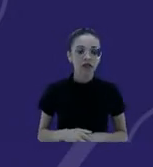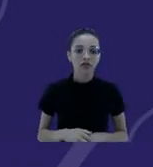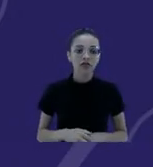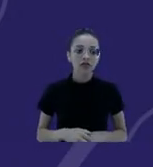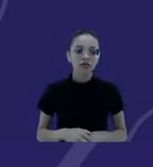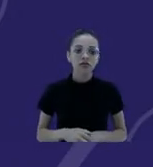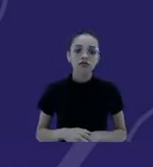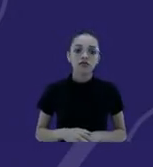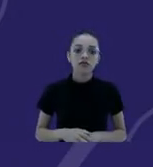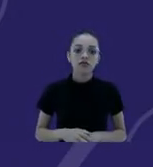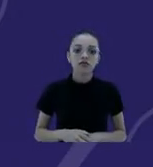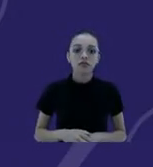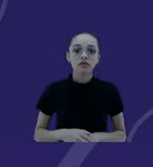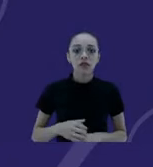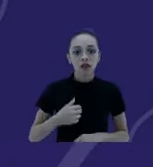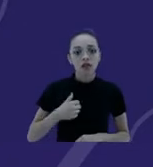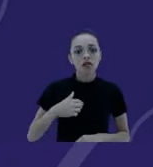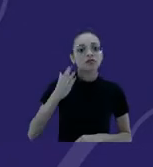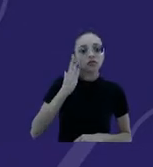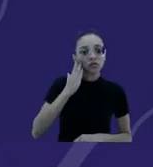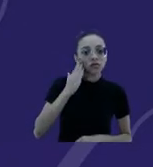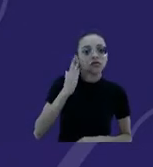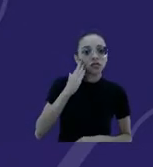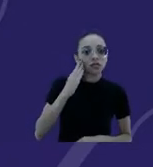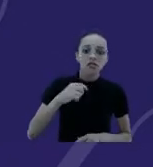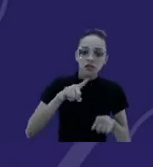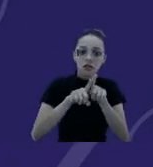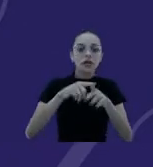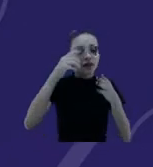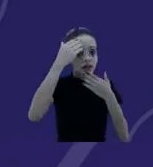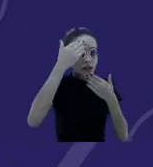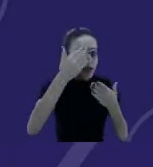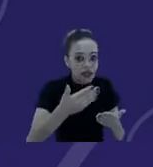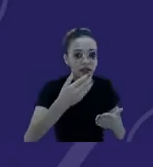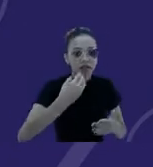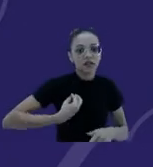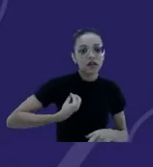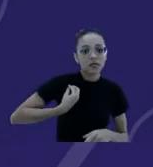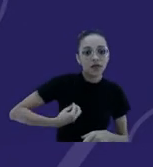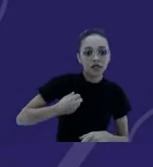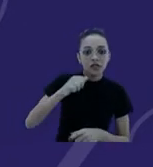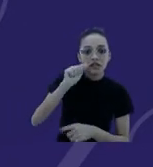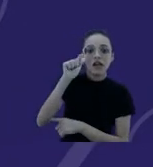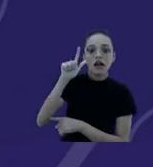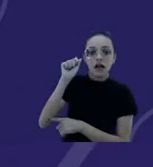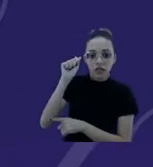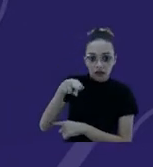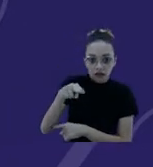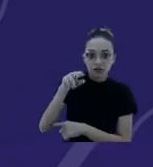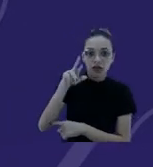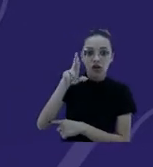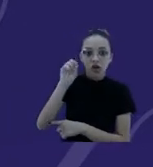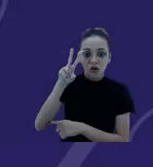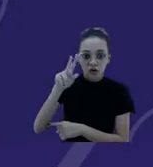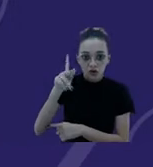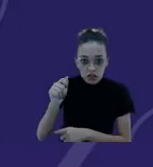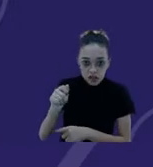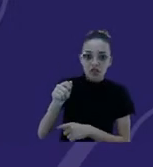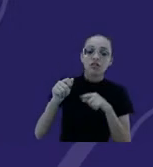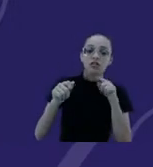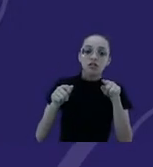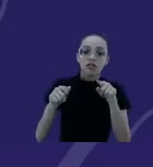é tudo Penha, né? E agradecer também, né, a presença de Alan Rocha, né, que nos deu assim,